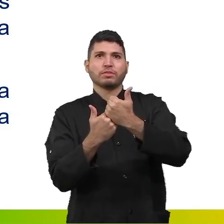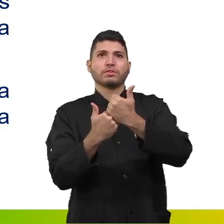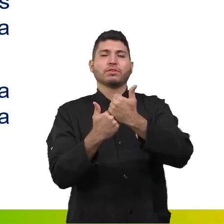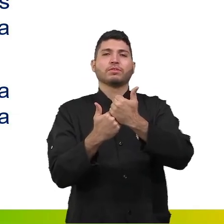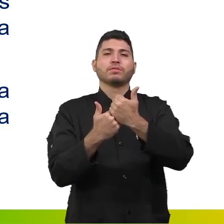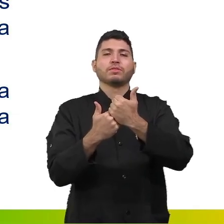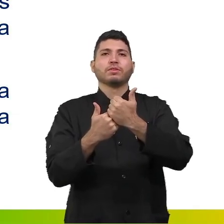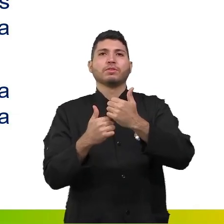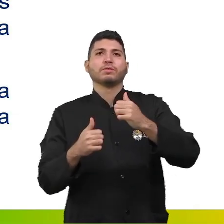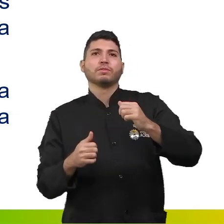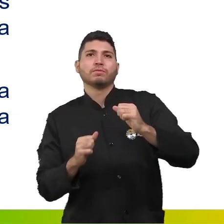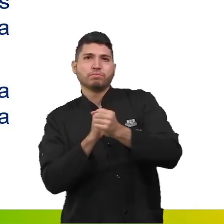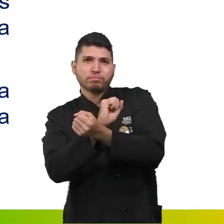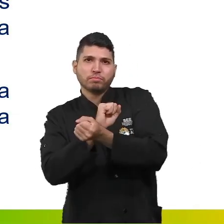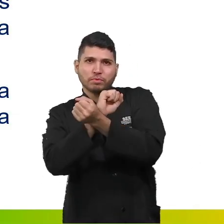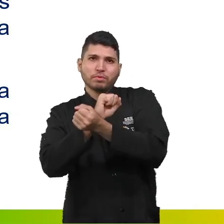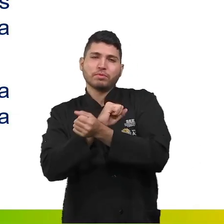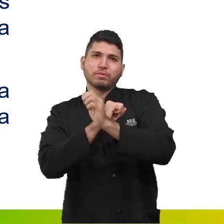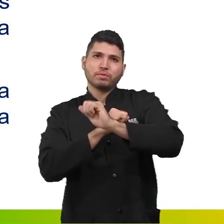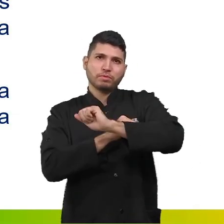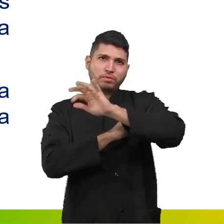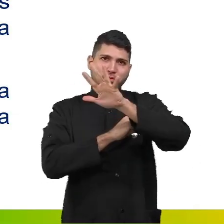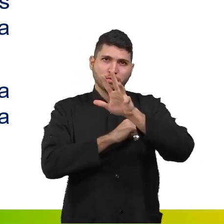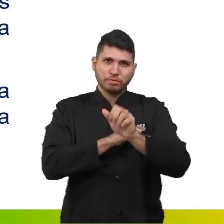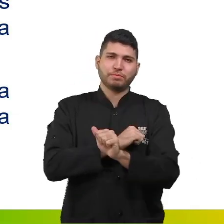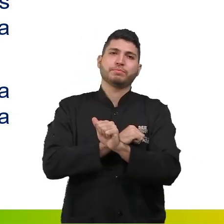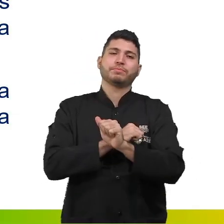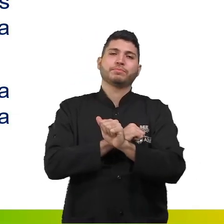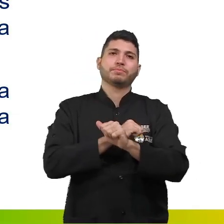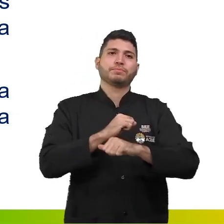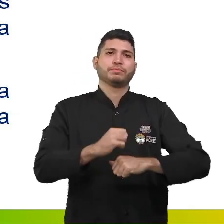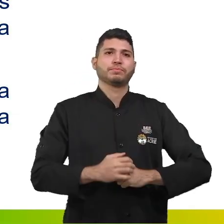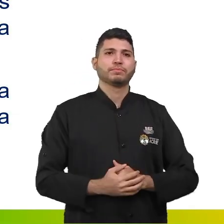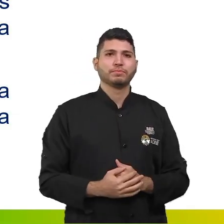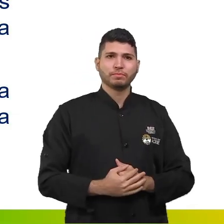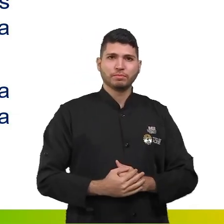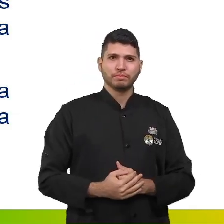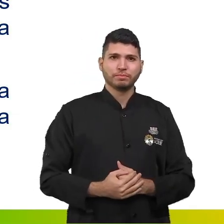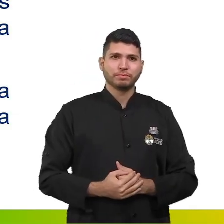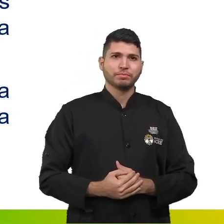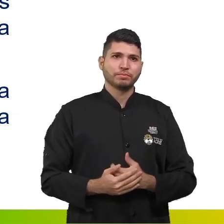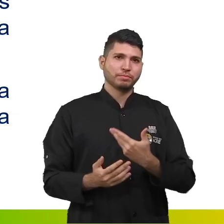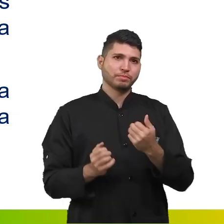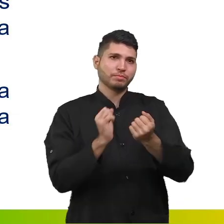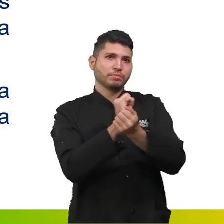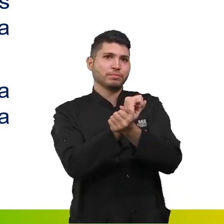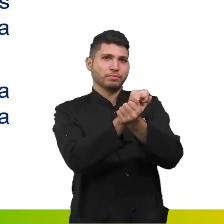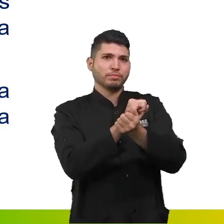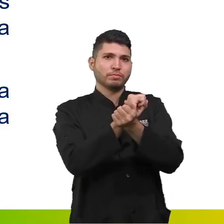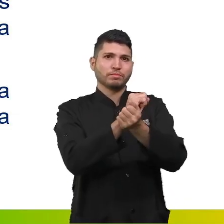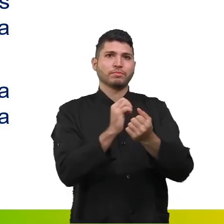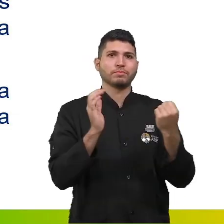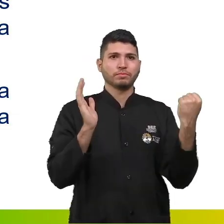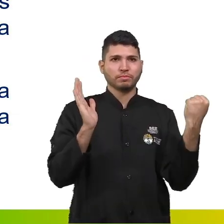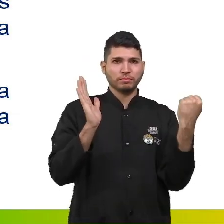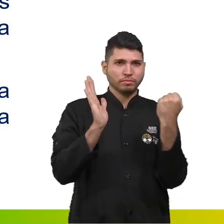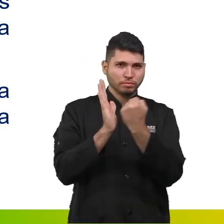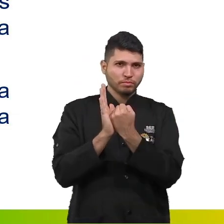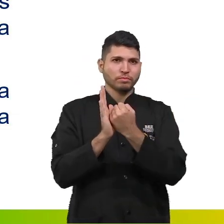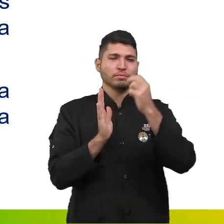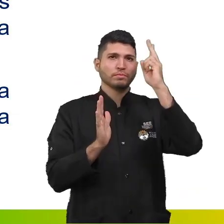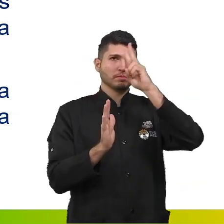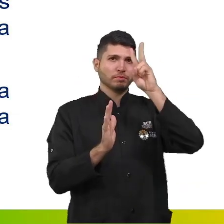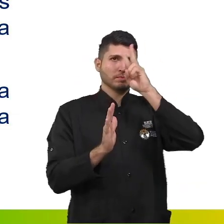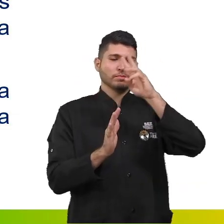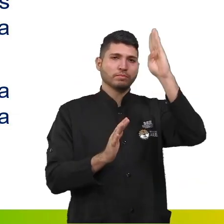africana. Então, olha só o primeiro tópico aí. A escravidão no Brasil marcou profundamente a